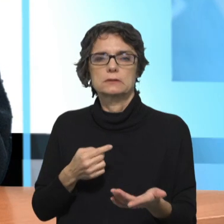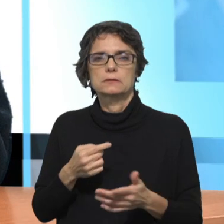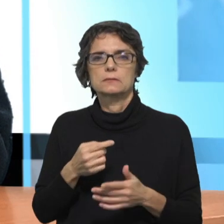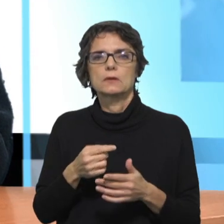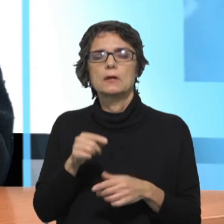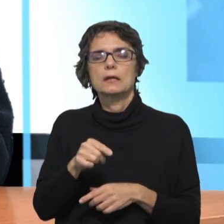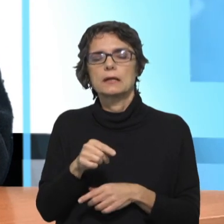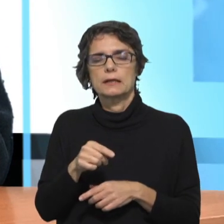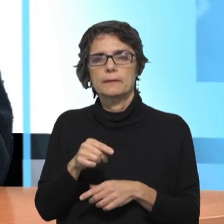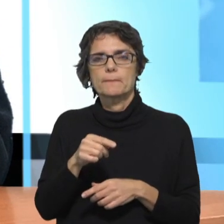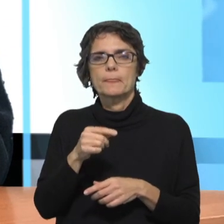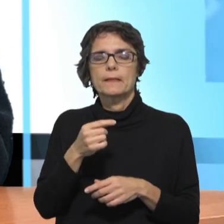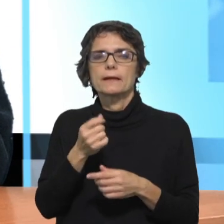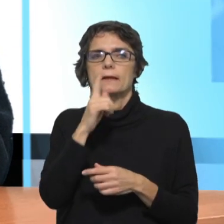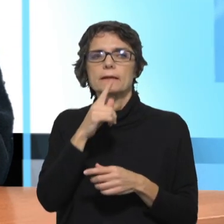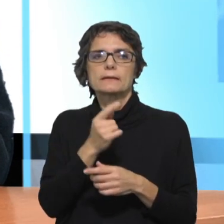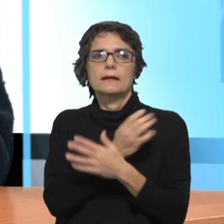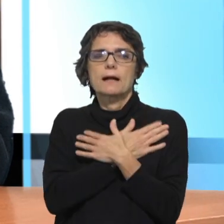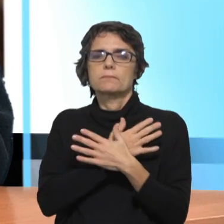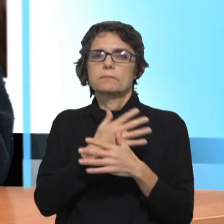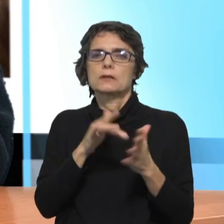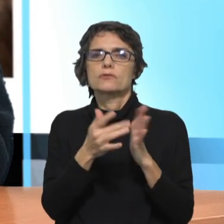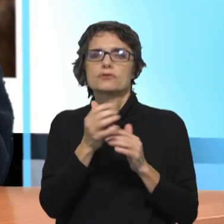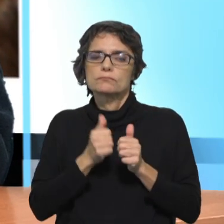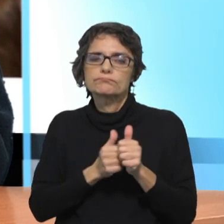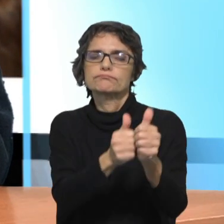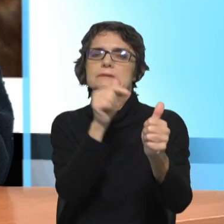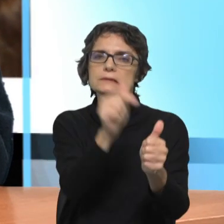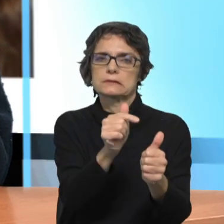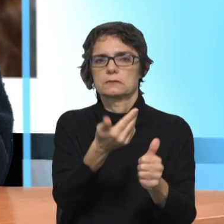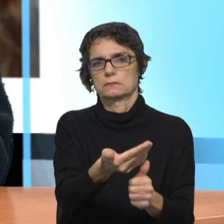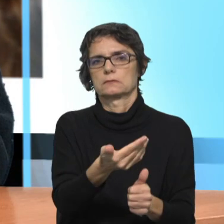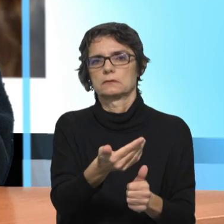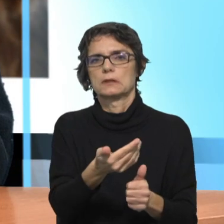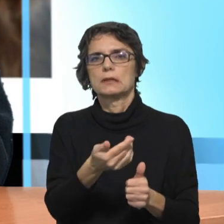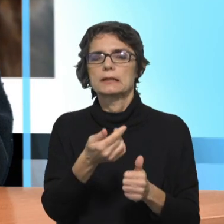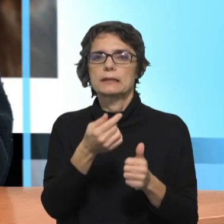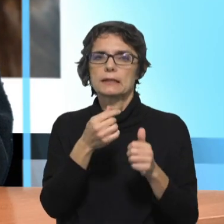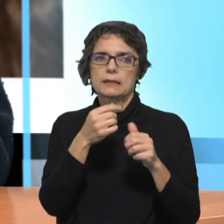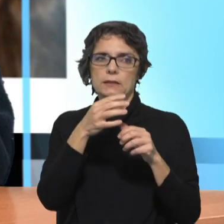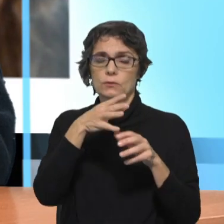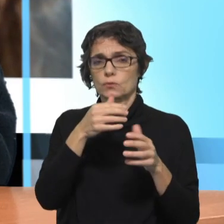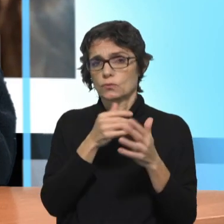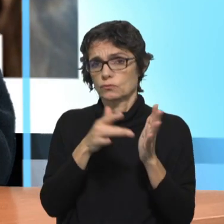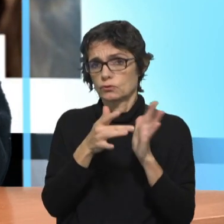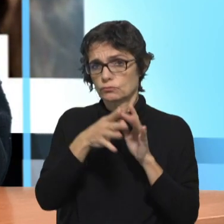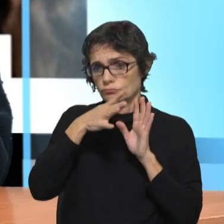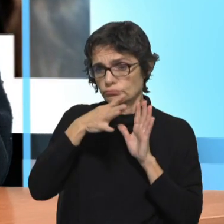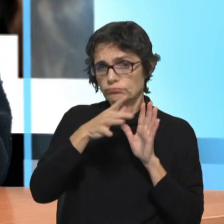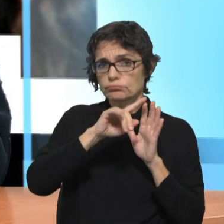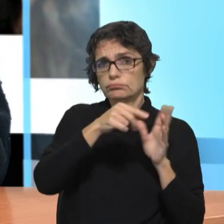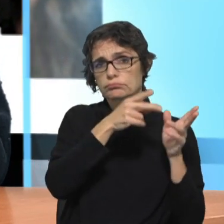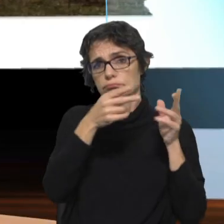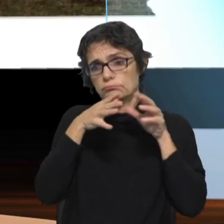sobretudo, aquele que o segue e depois aquele que, em nome de Jesus, dá continuidade à missão do seu mestre. Sendo um